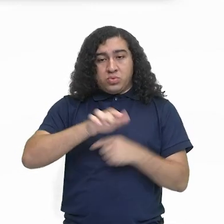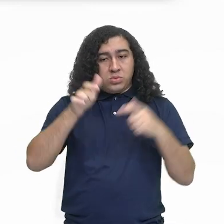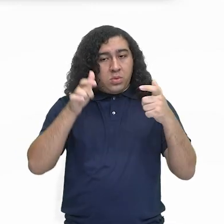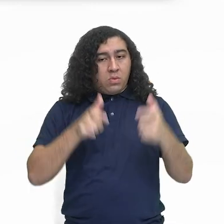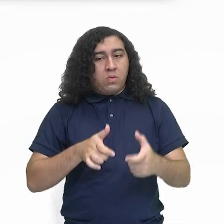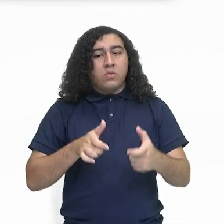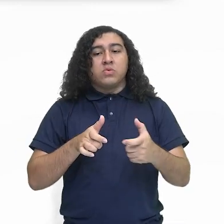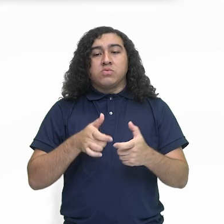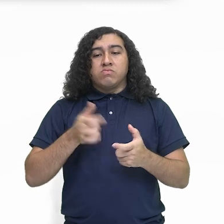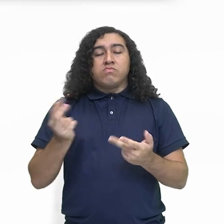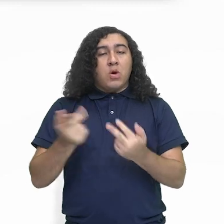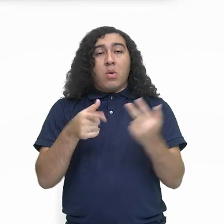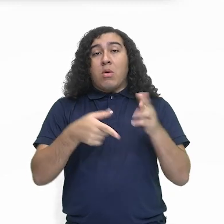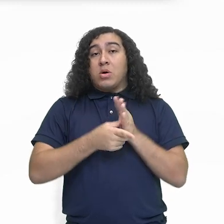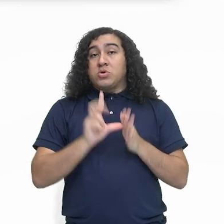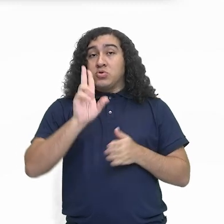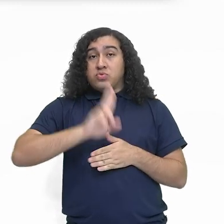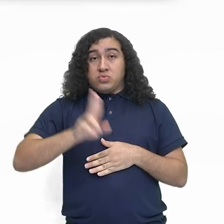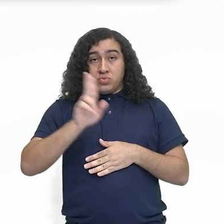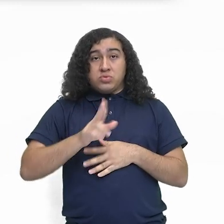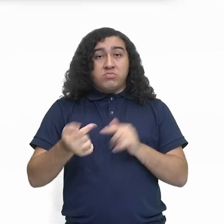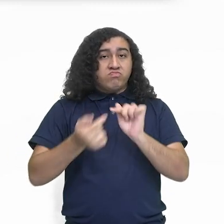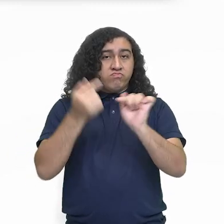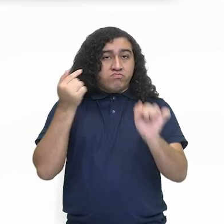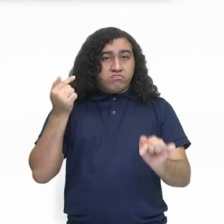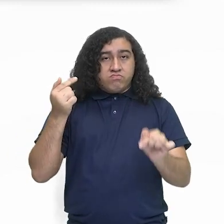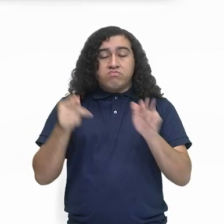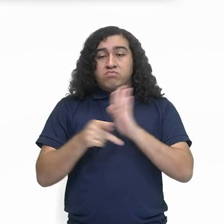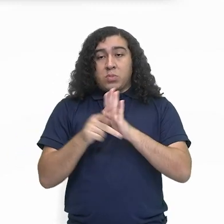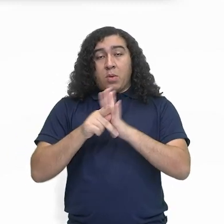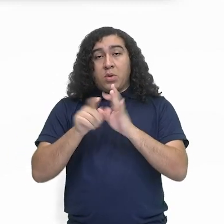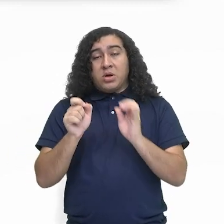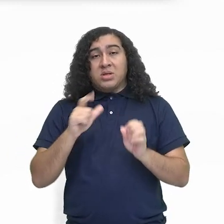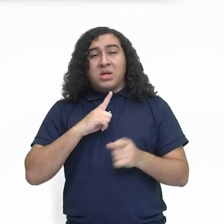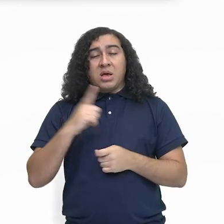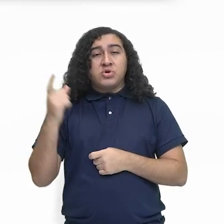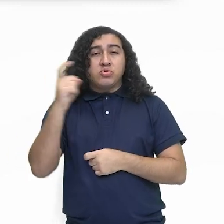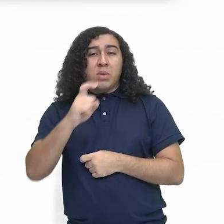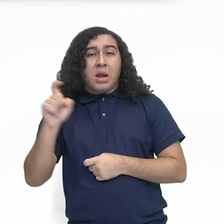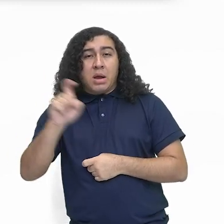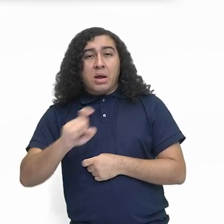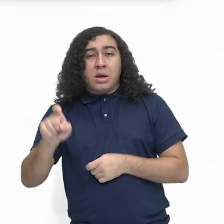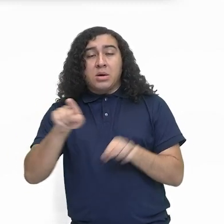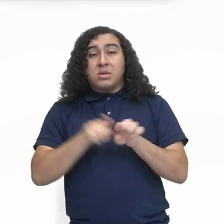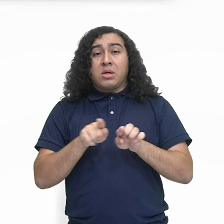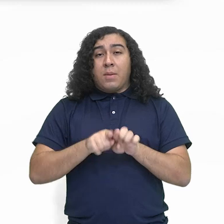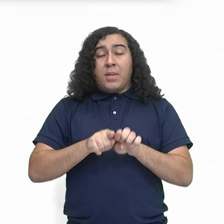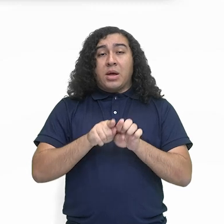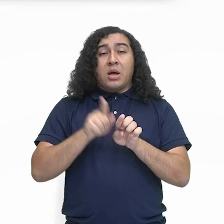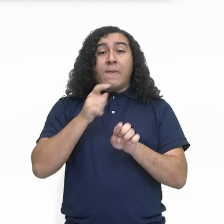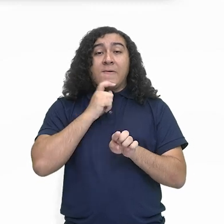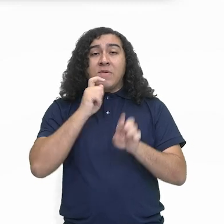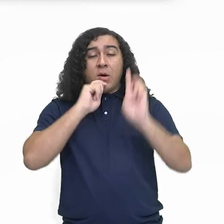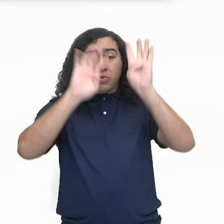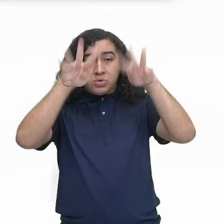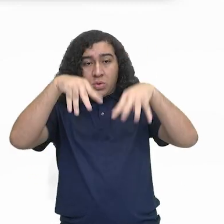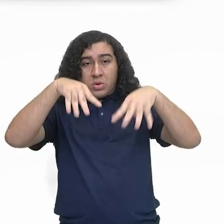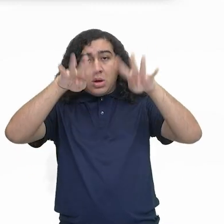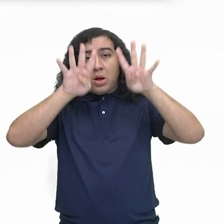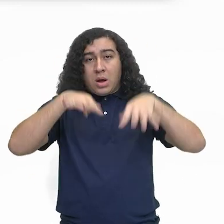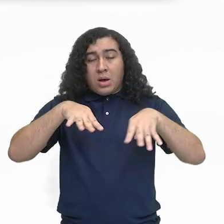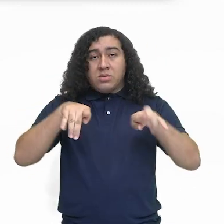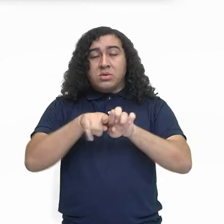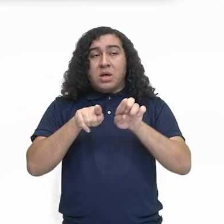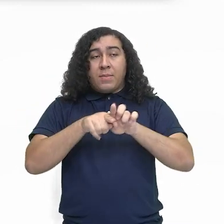como era muito utilizado antigamente em aerosóis, em ar-condicionado,